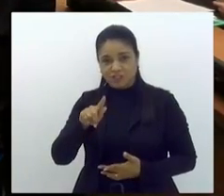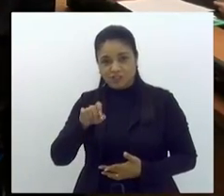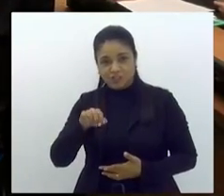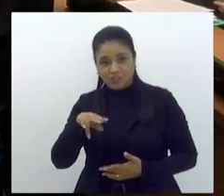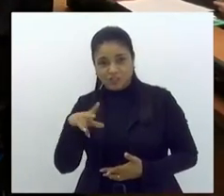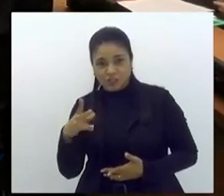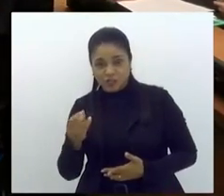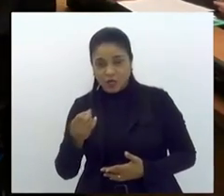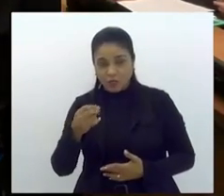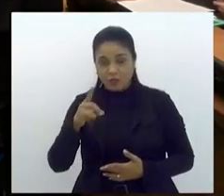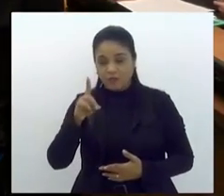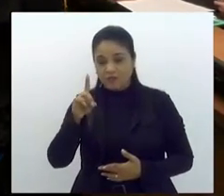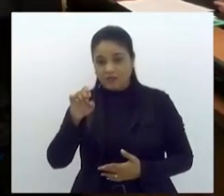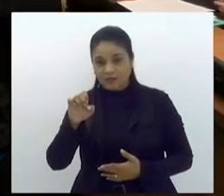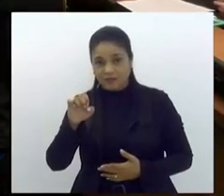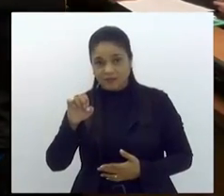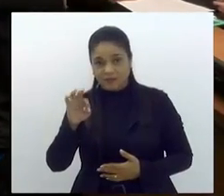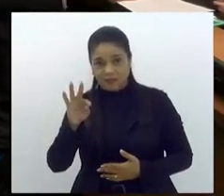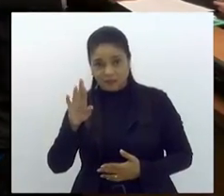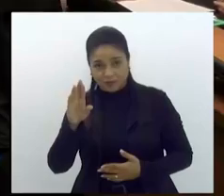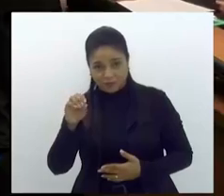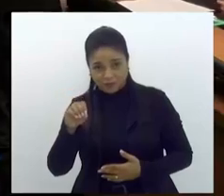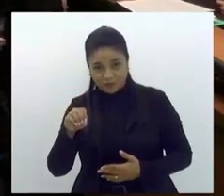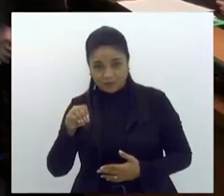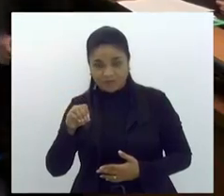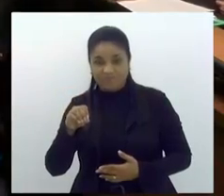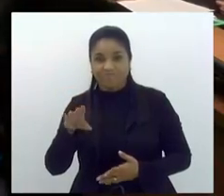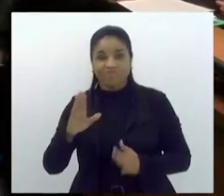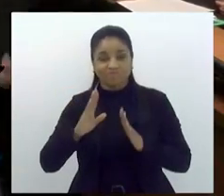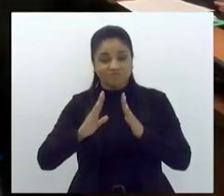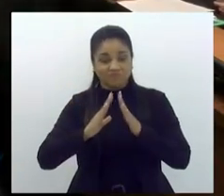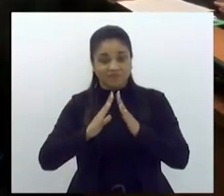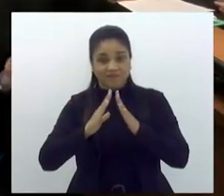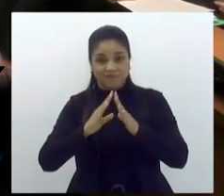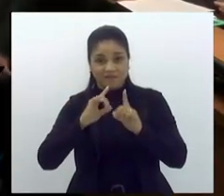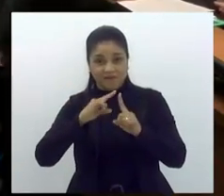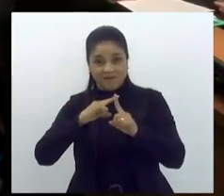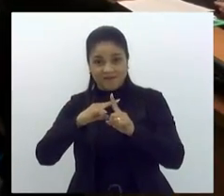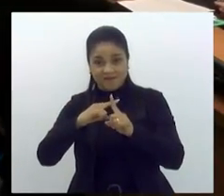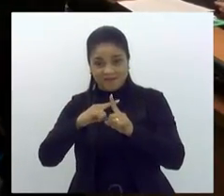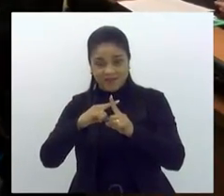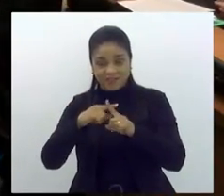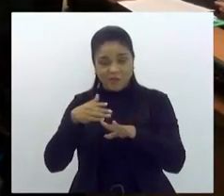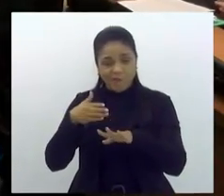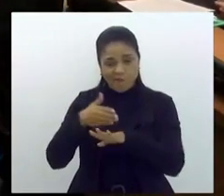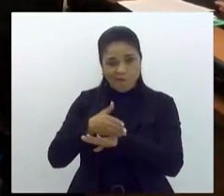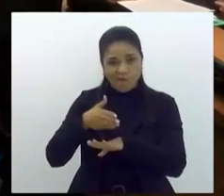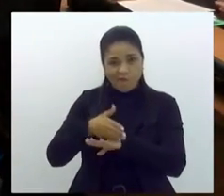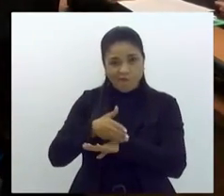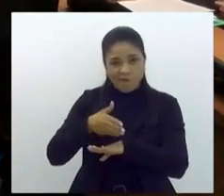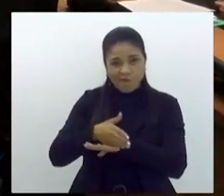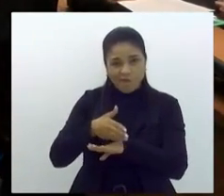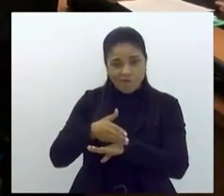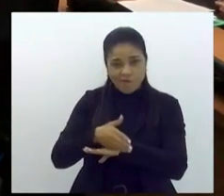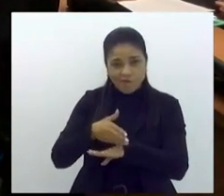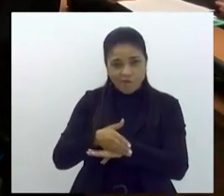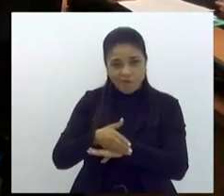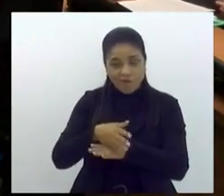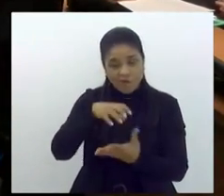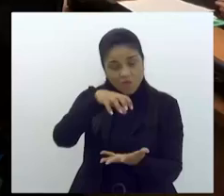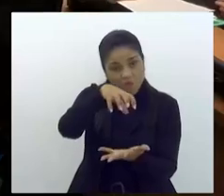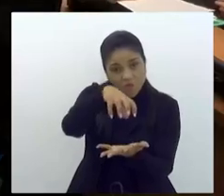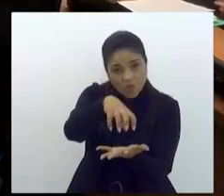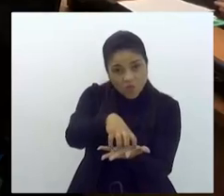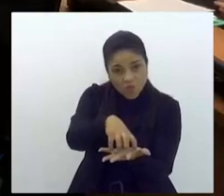de ouro da igreja que diariamente onde eu frequentava era a sede